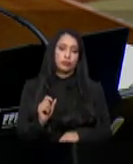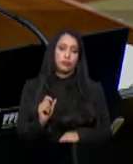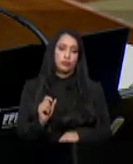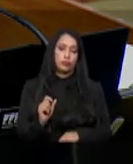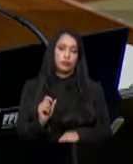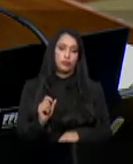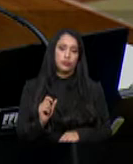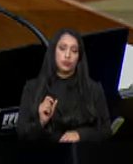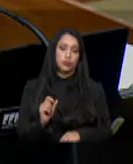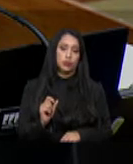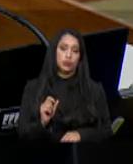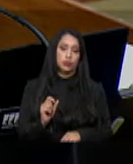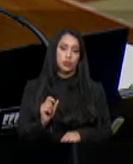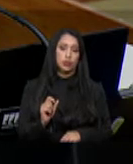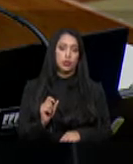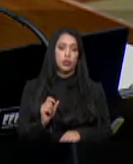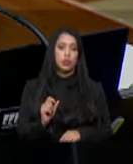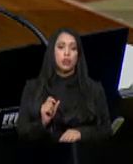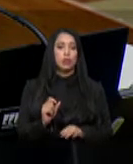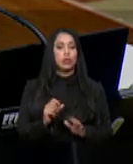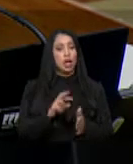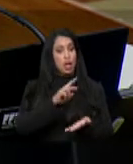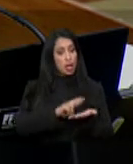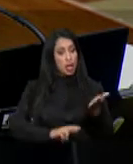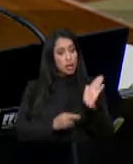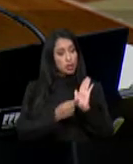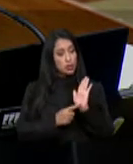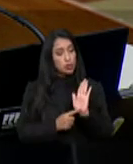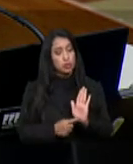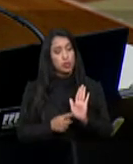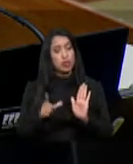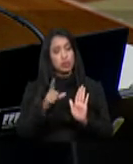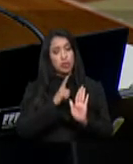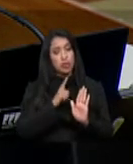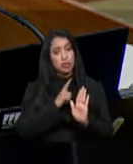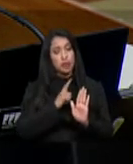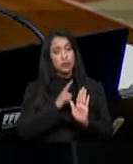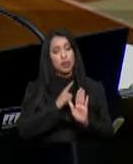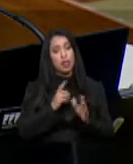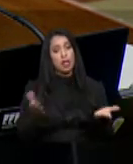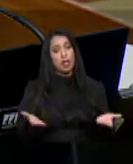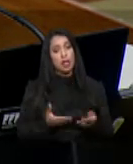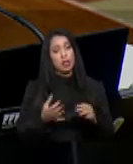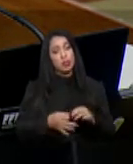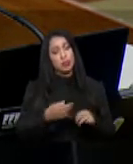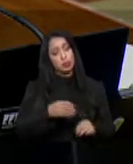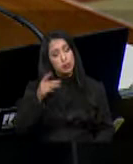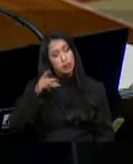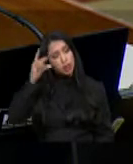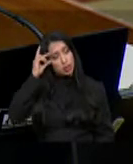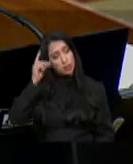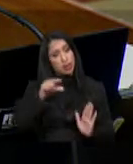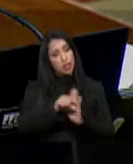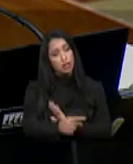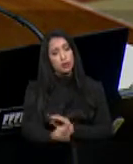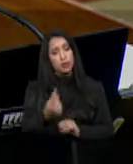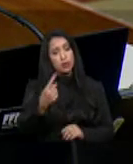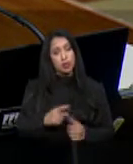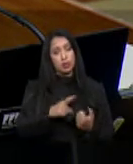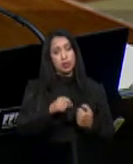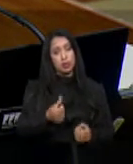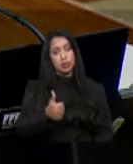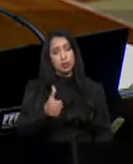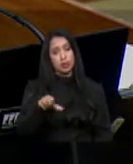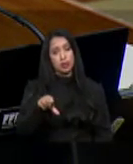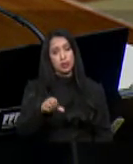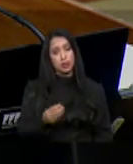ótimos argumentos trazidos pela eminente ministra relatora, se soma esse argumento trazido pelo ministro André, do parágrafo único do artigo